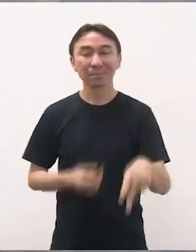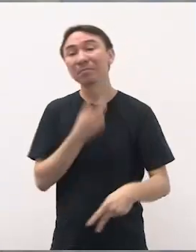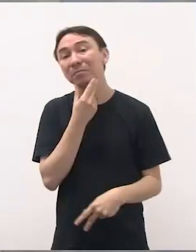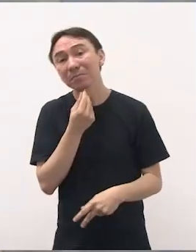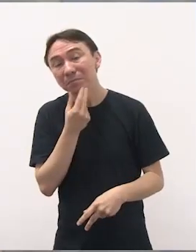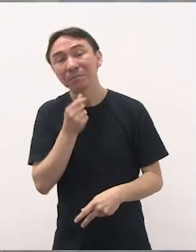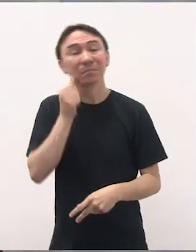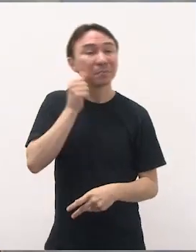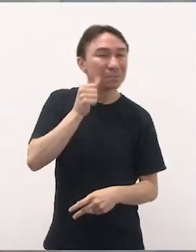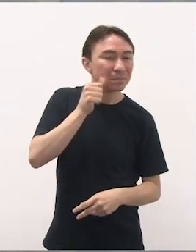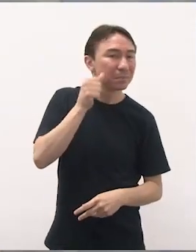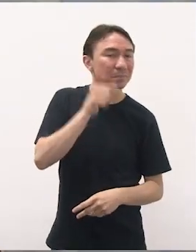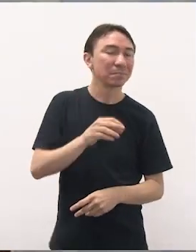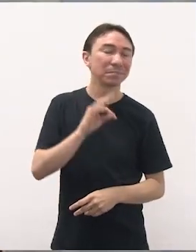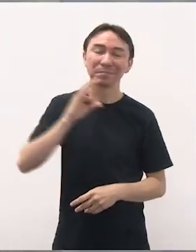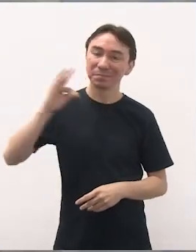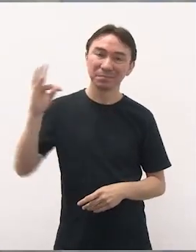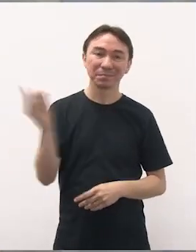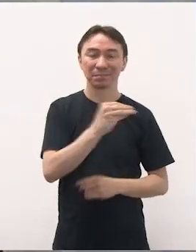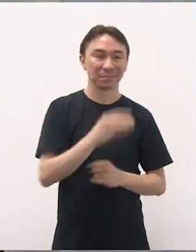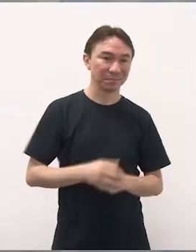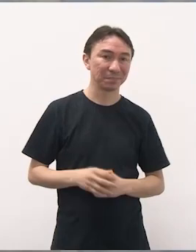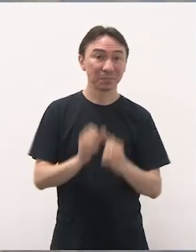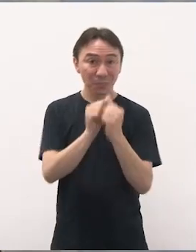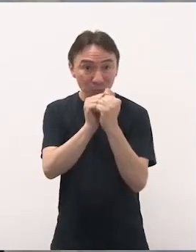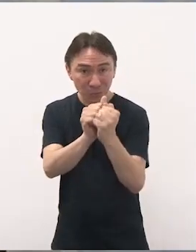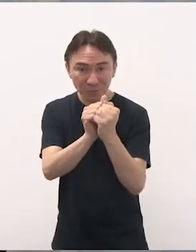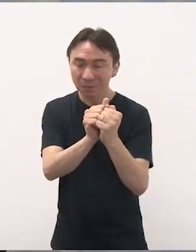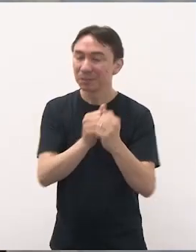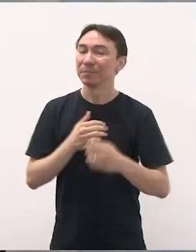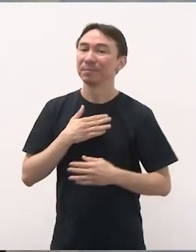da rede, né? Um prazer estar aqui com vocês de novo.